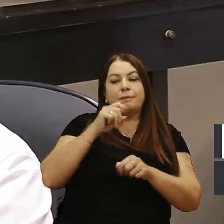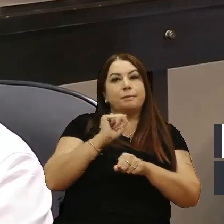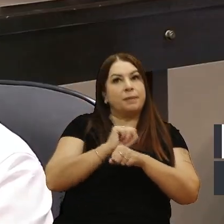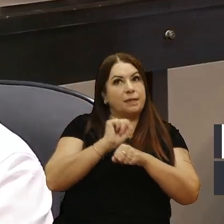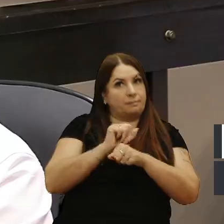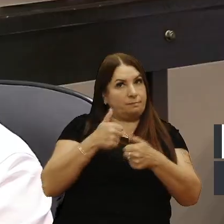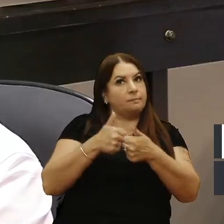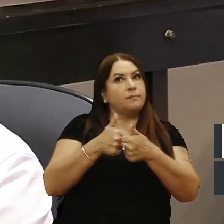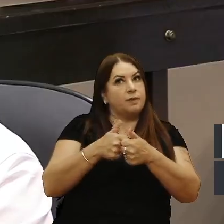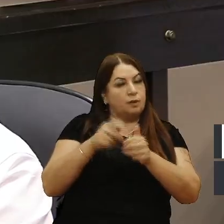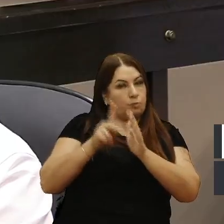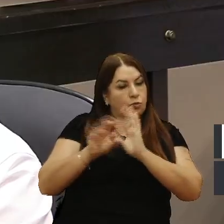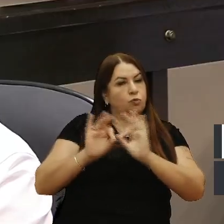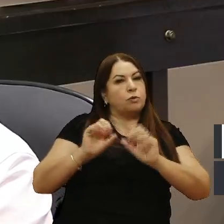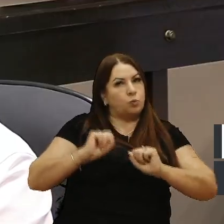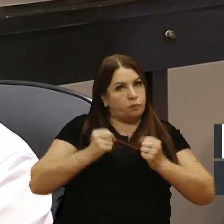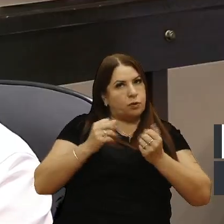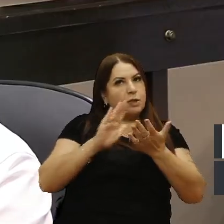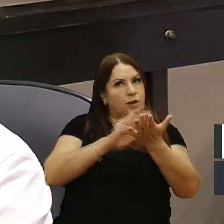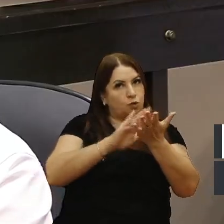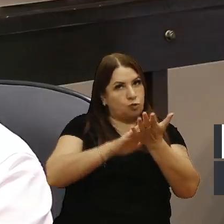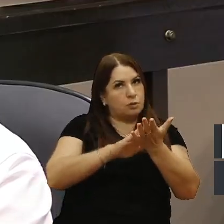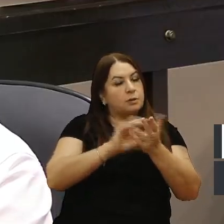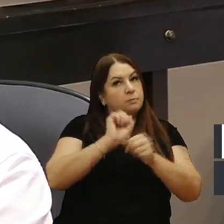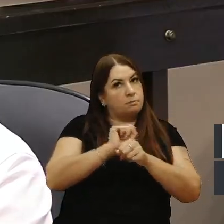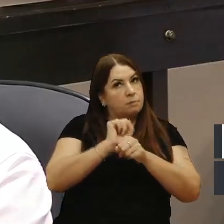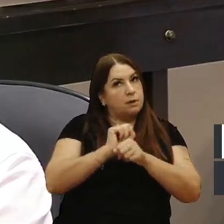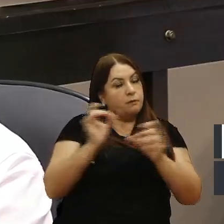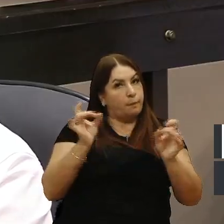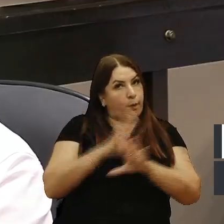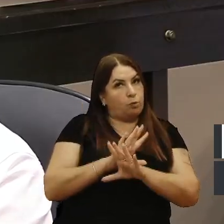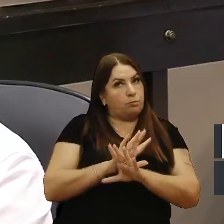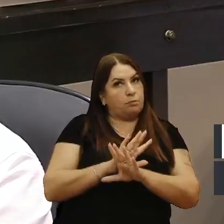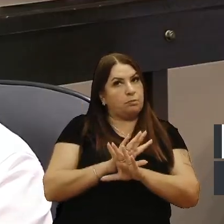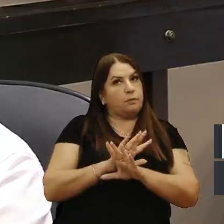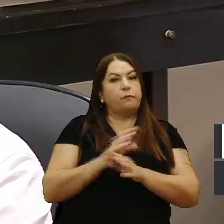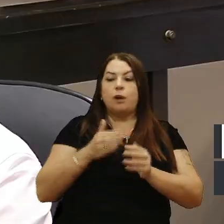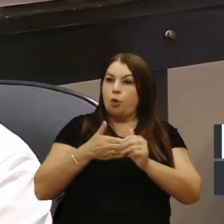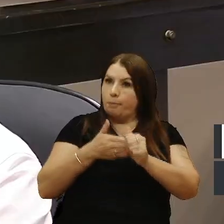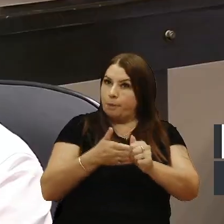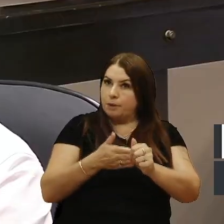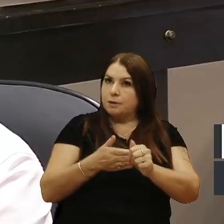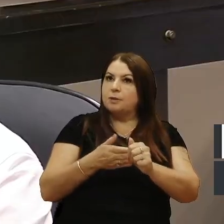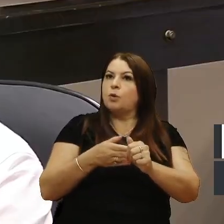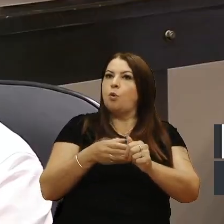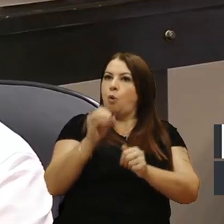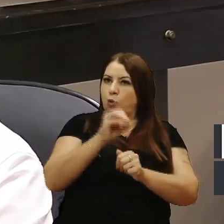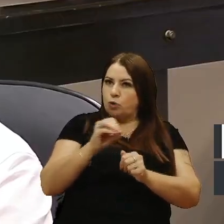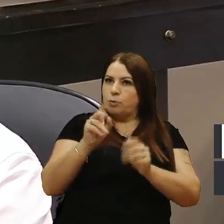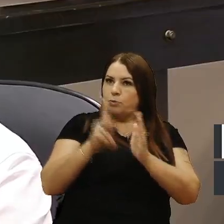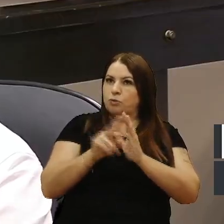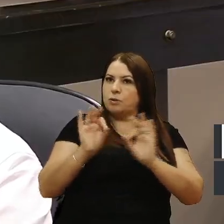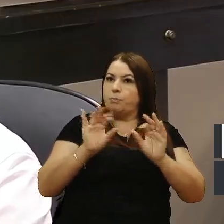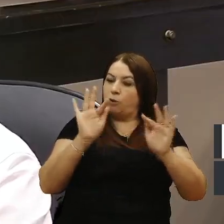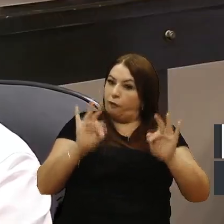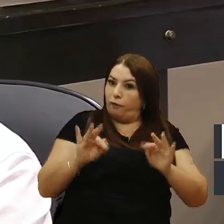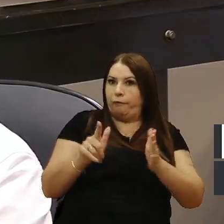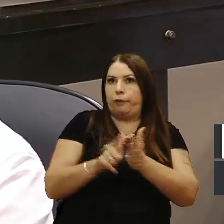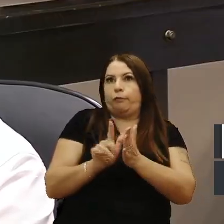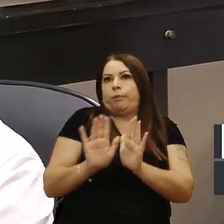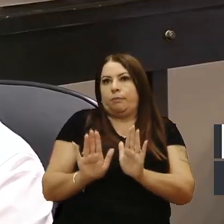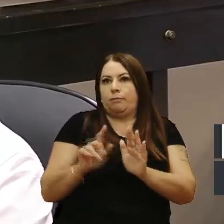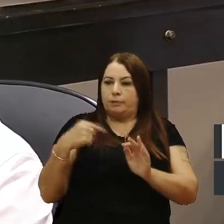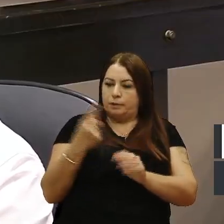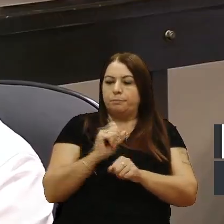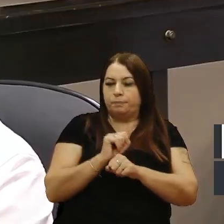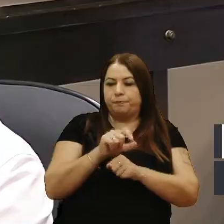perto. É um projeto que eu defendi, elogiei o governo e espero que fique pronto. E a gente vai estar ali acompanhando. E beleza, é um baita projeto. Espero que saia do papel. E estamos aqui